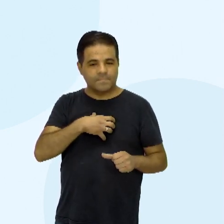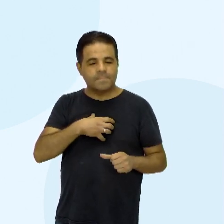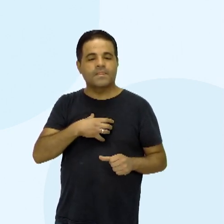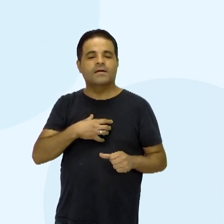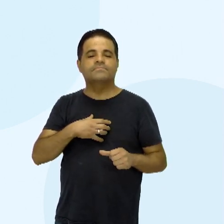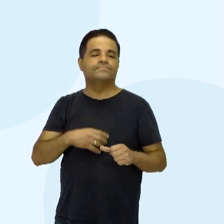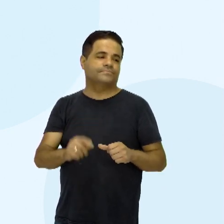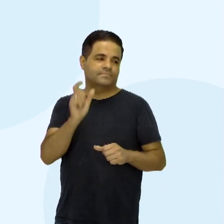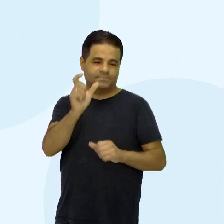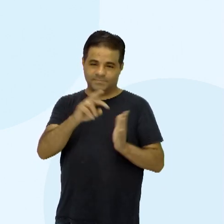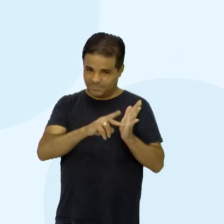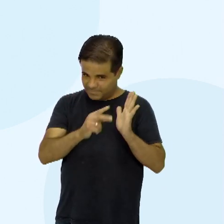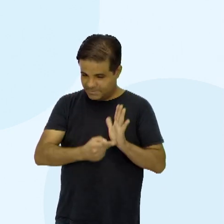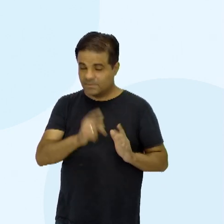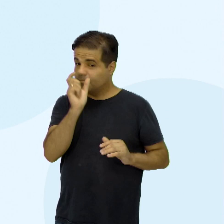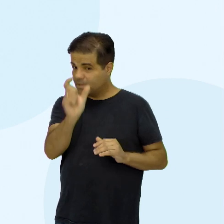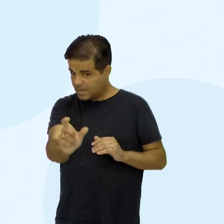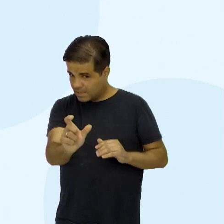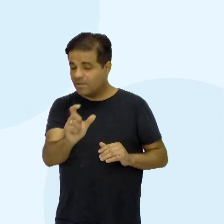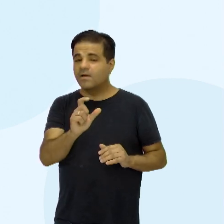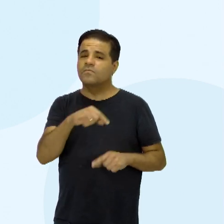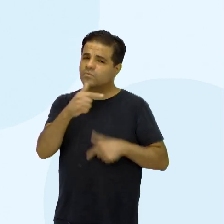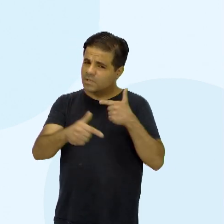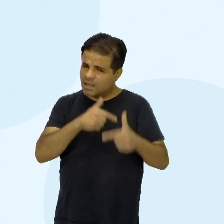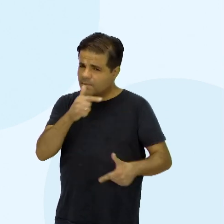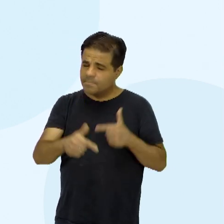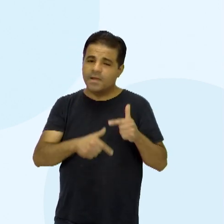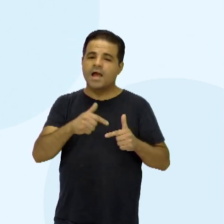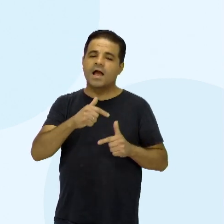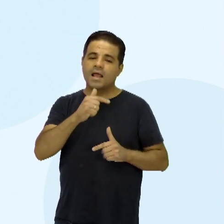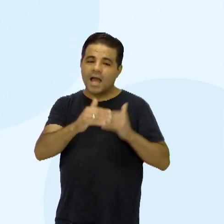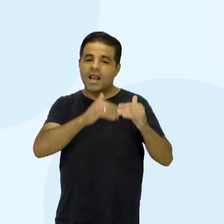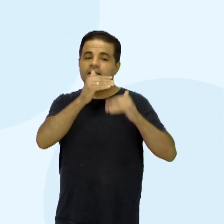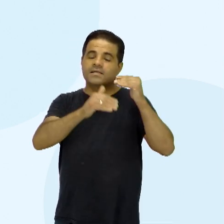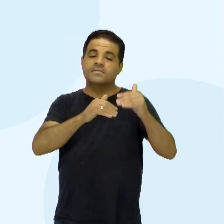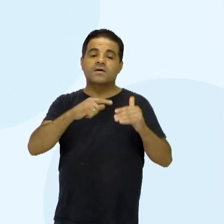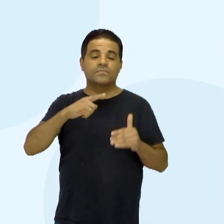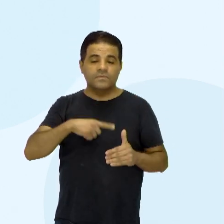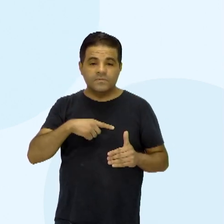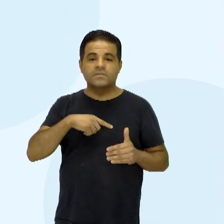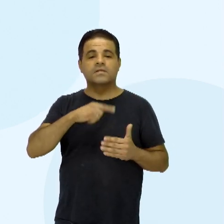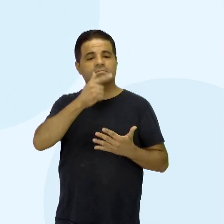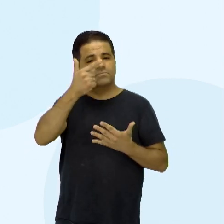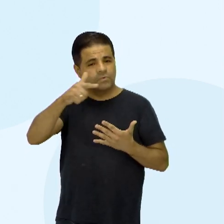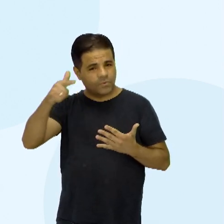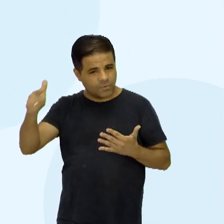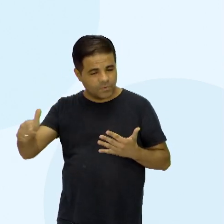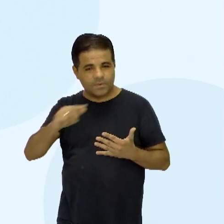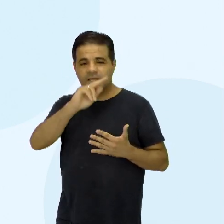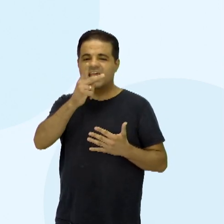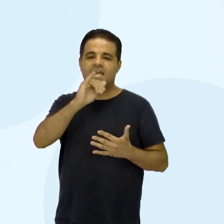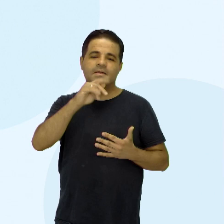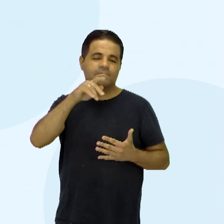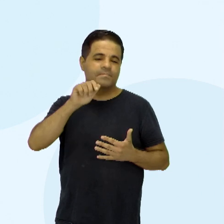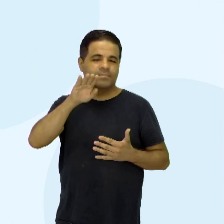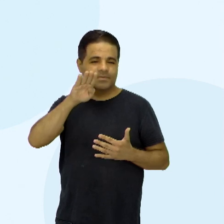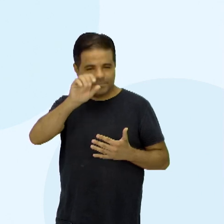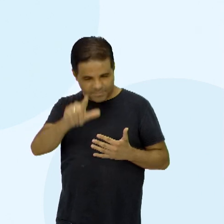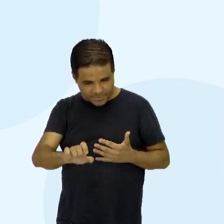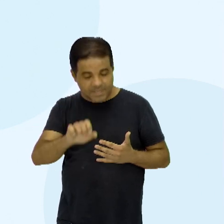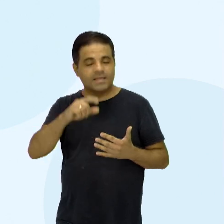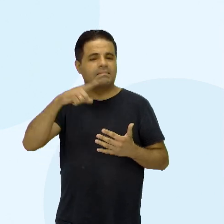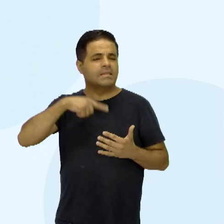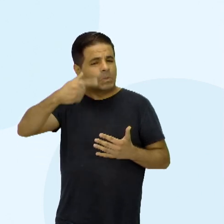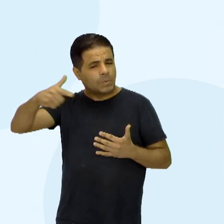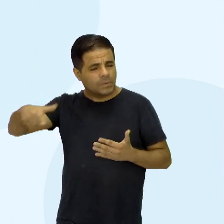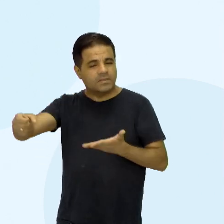da palavra, né? E quando a gente trabalha com gradação, a gente tem hipérbole, tem outras aí que a gente vai alterar, mas a gente vai